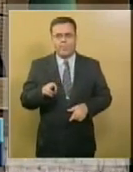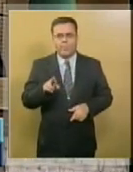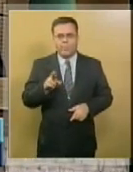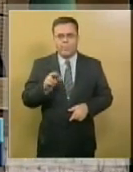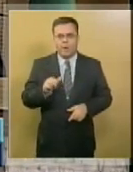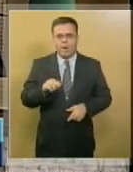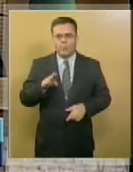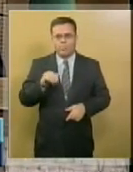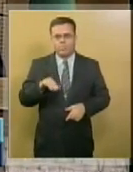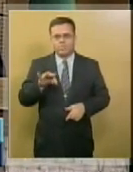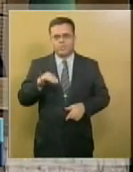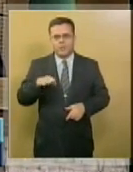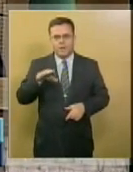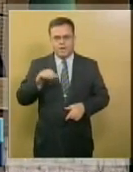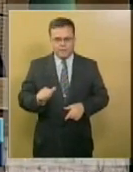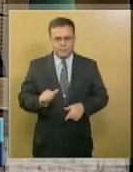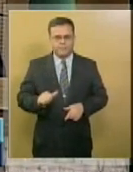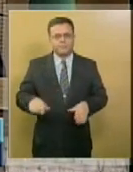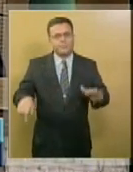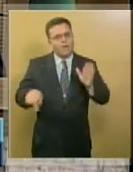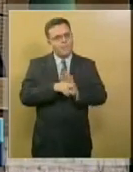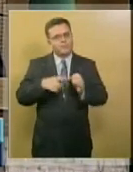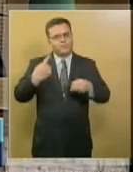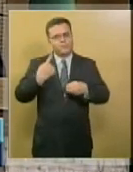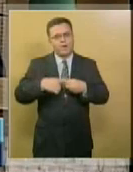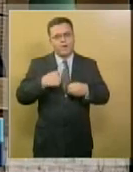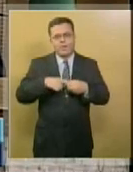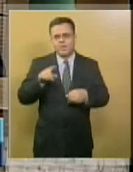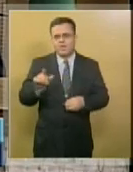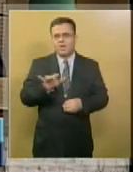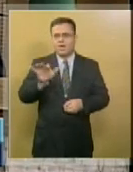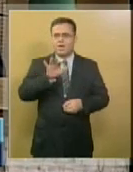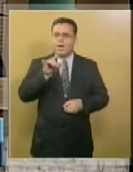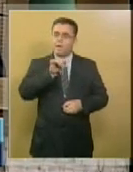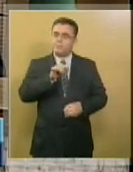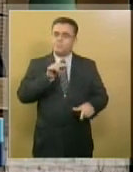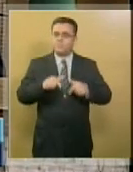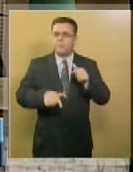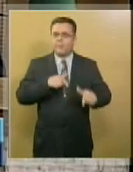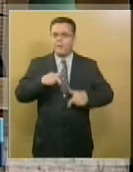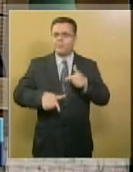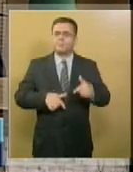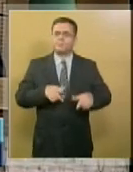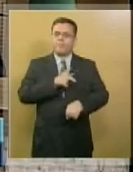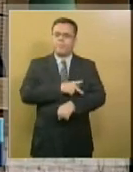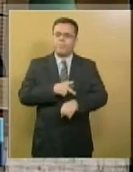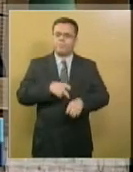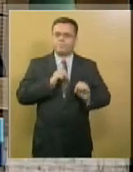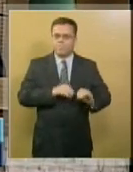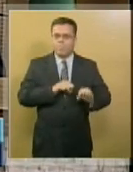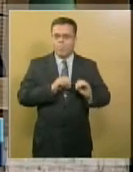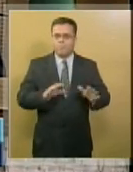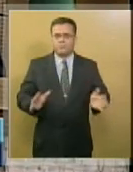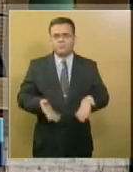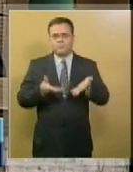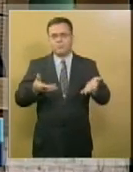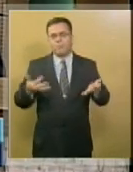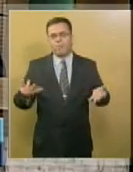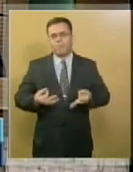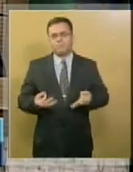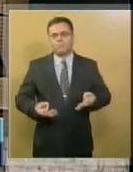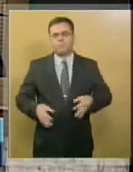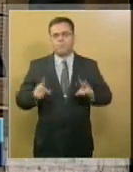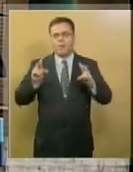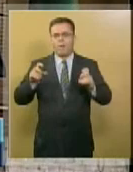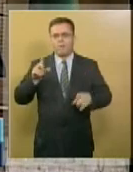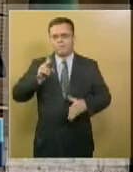Urabutica, em Lagarto, por ter o seu trabalho estimulado, ler campo